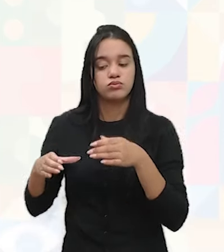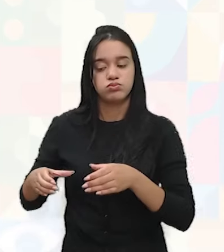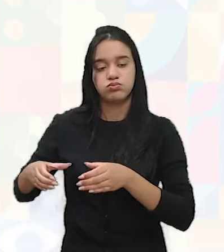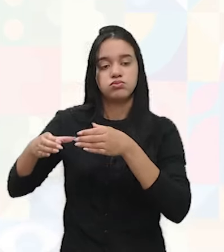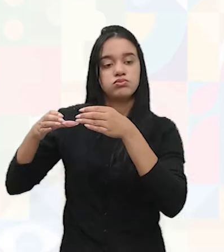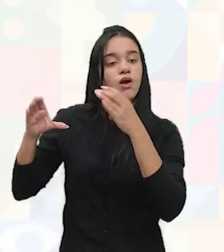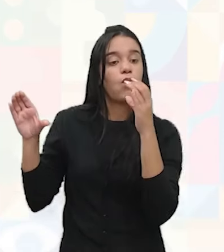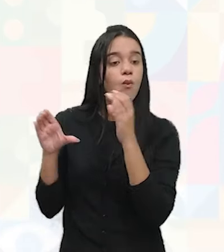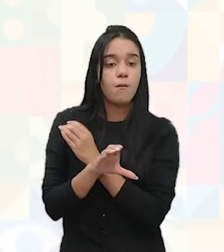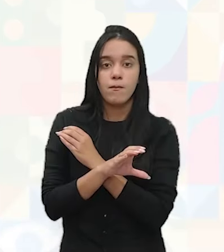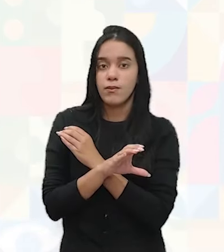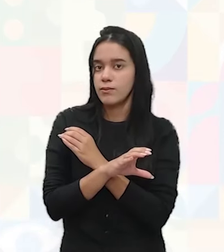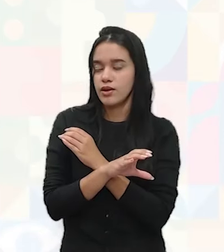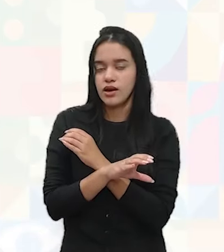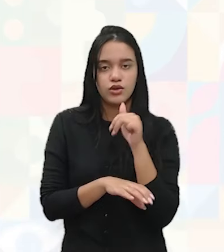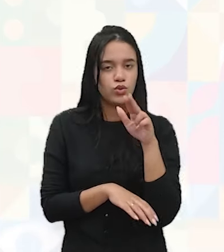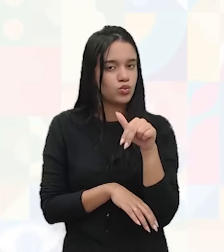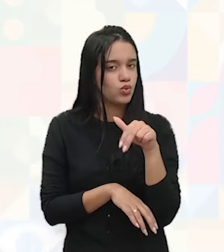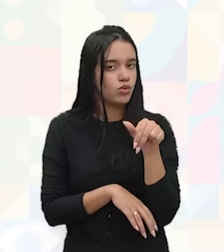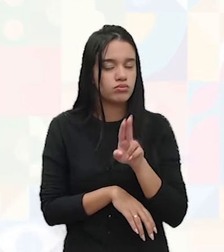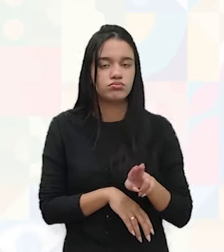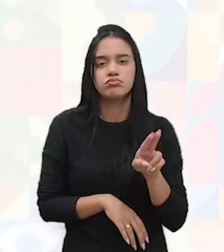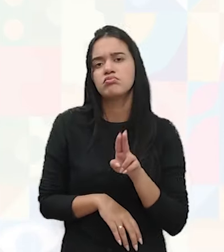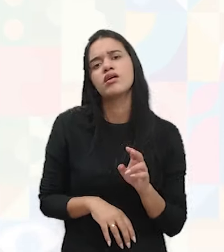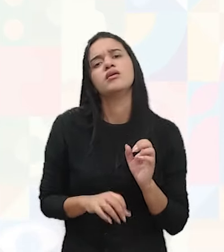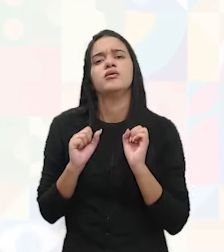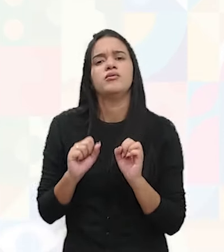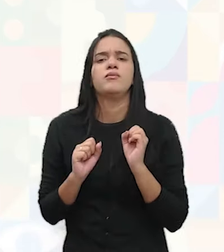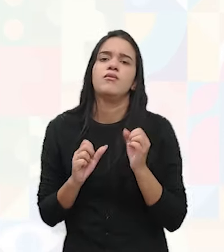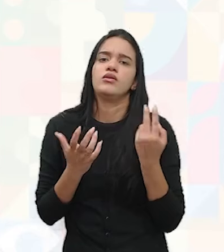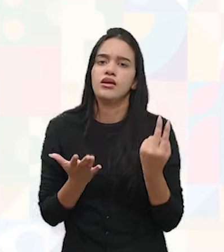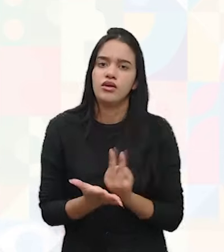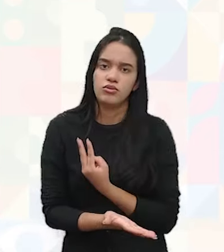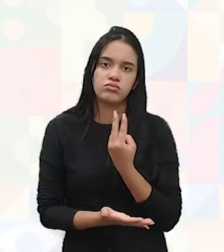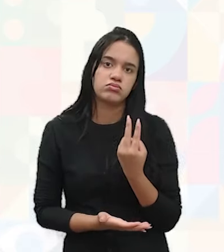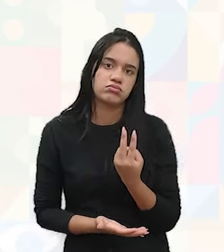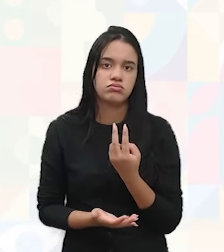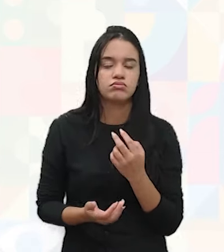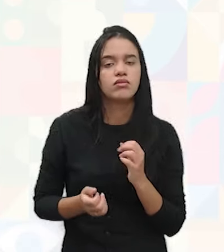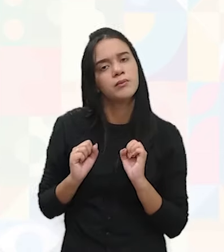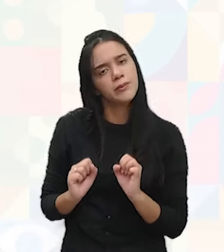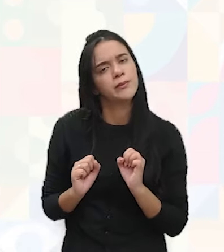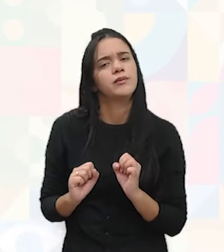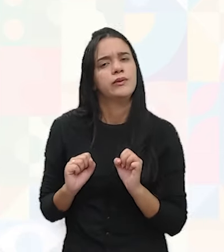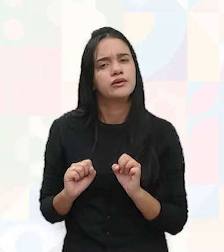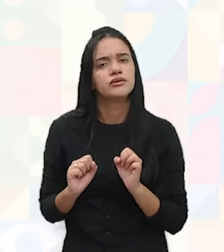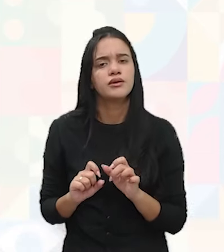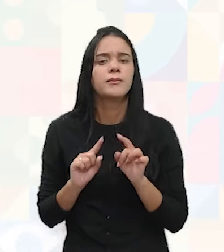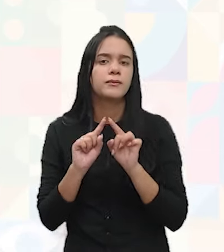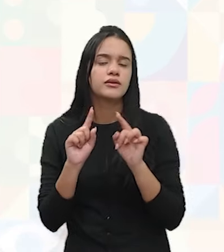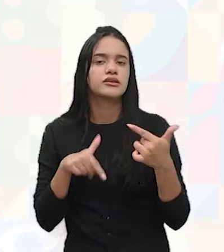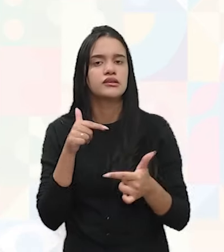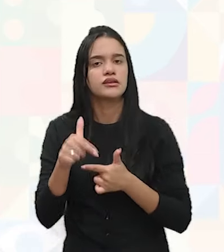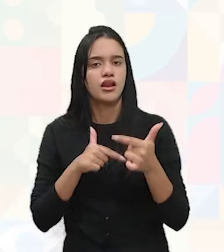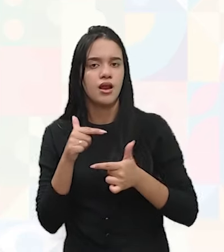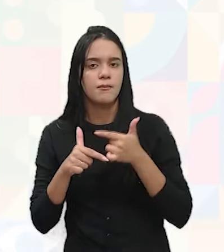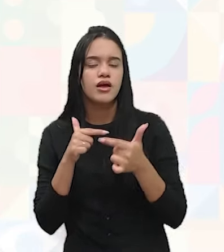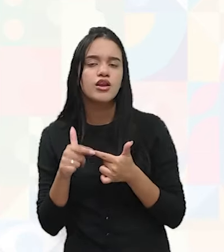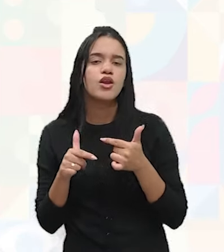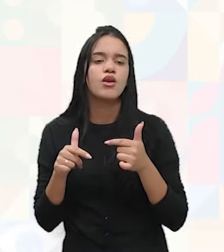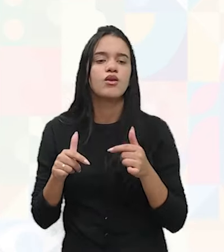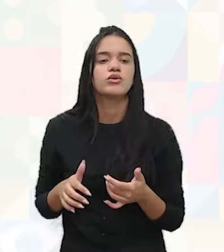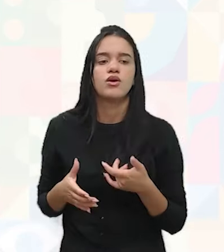nunca foi utilizado pode acontecer do extintor estar com um lacre rompido pode tem trabalhador que diz Deixa eu testar